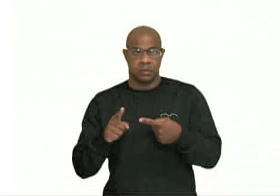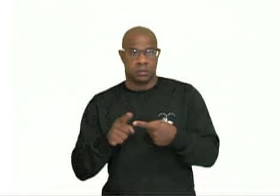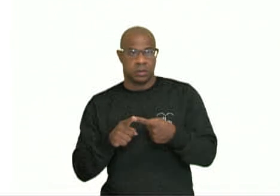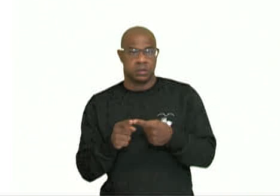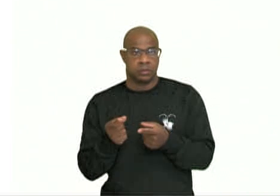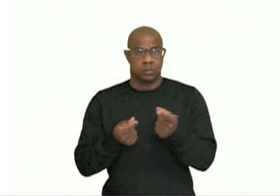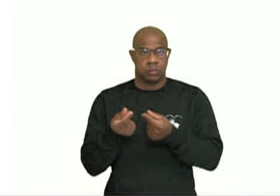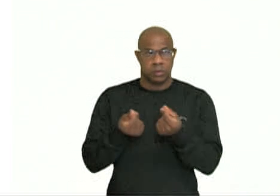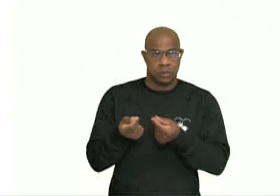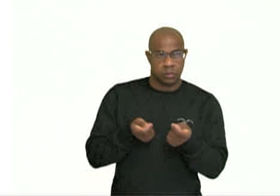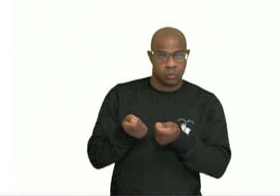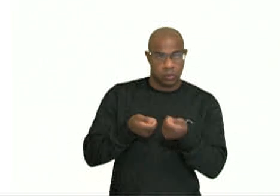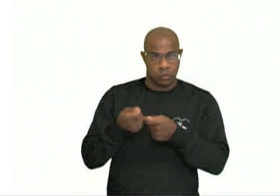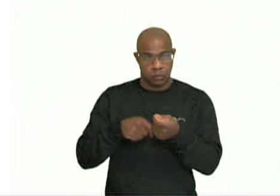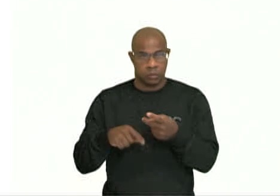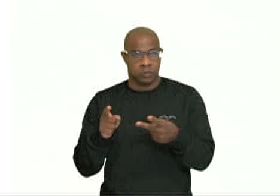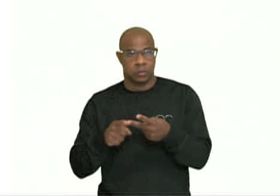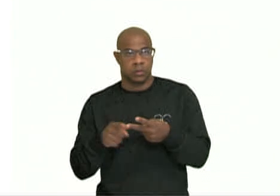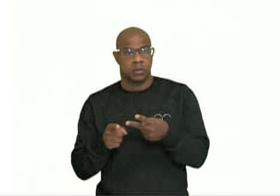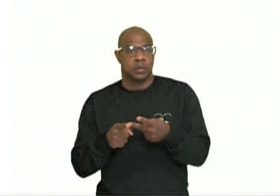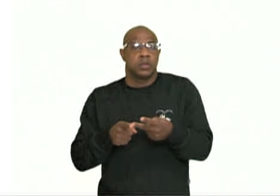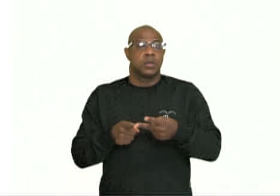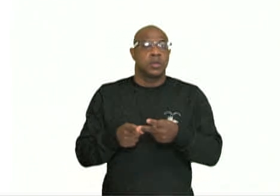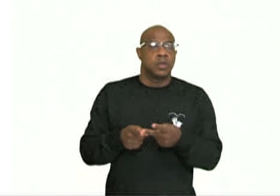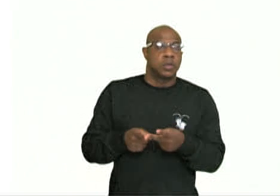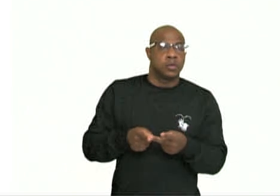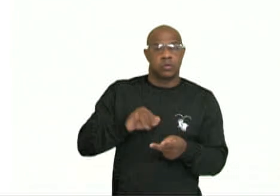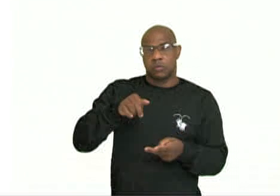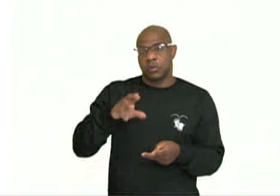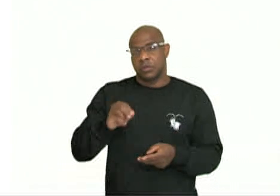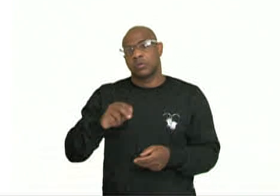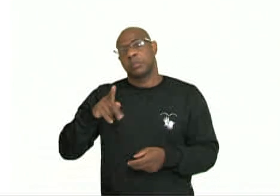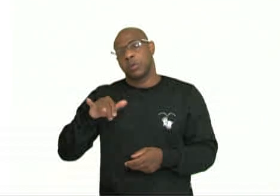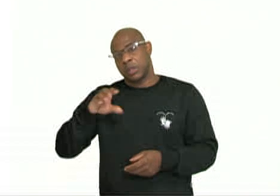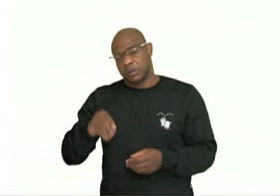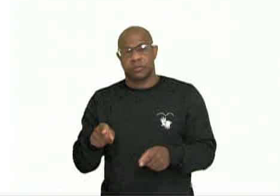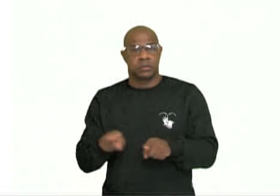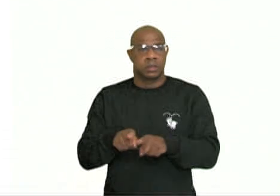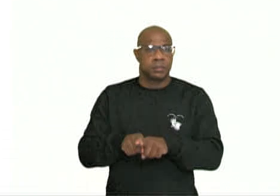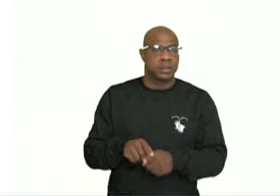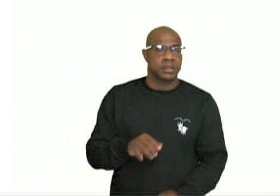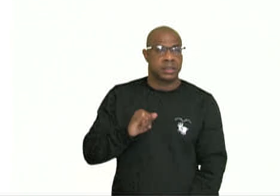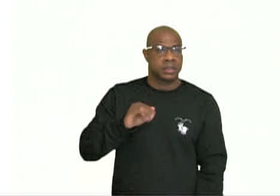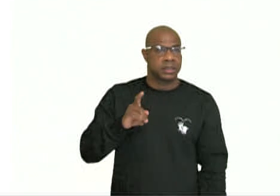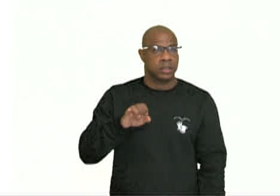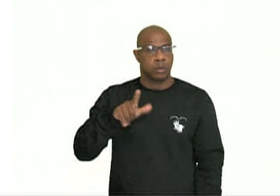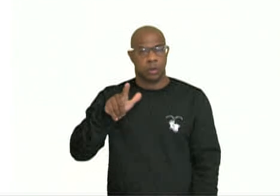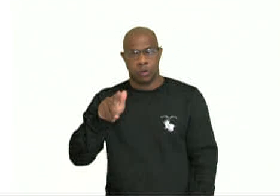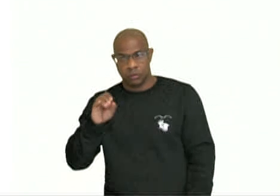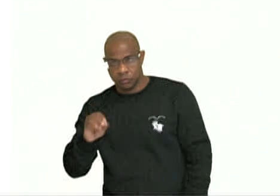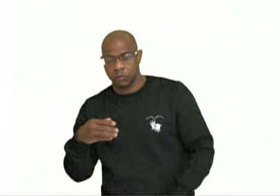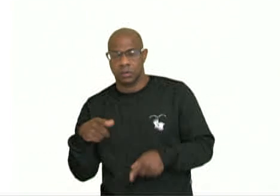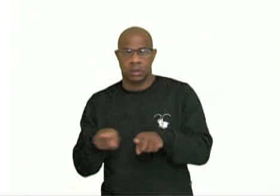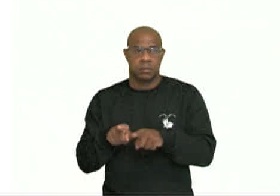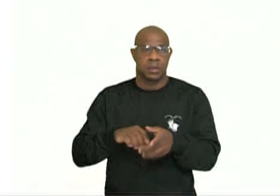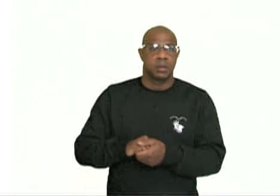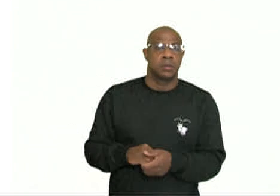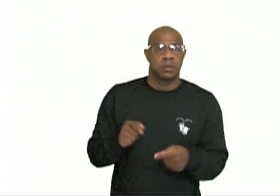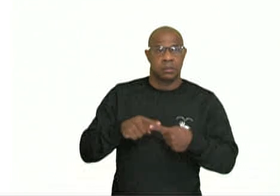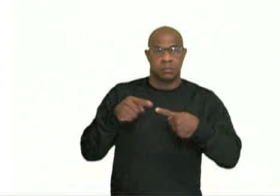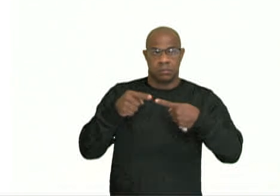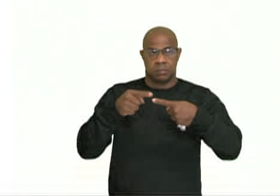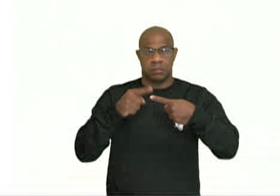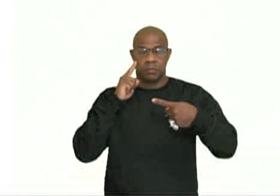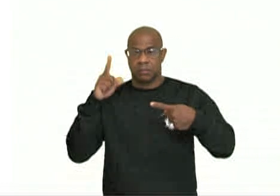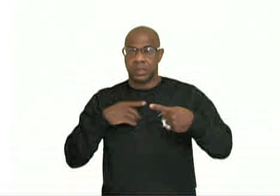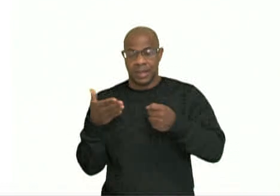nível jurídico, jurídico-político e o nível ideológico. No nível econômico, o mais importante, o que está na base